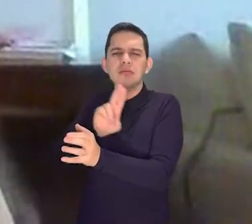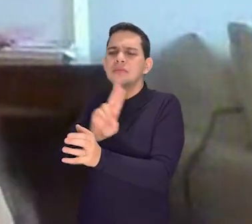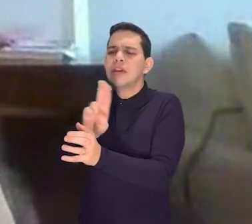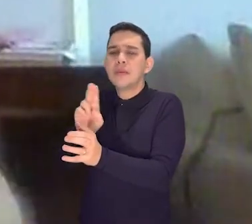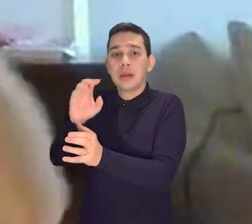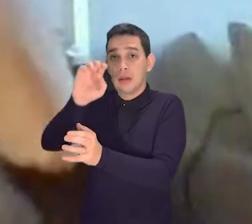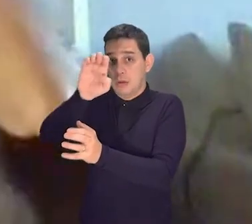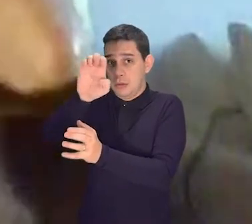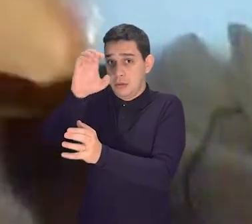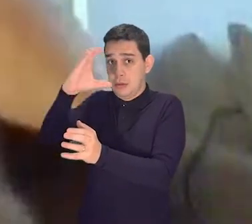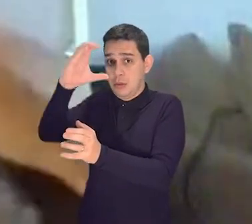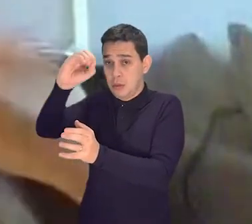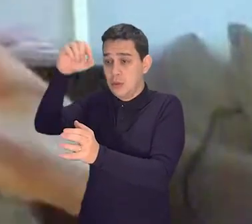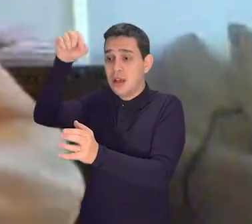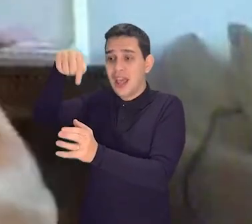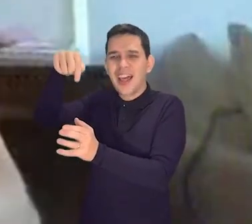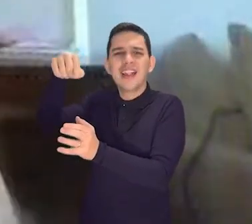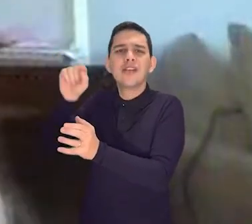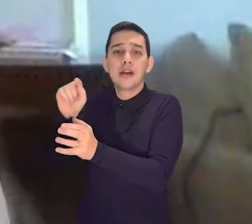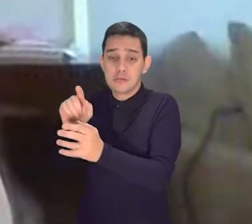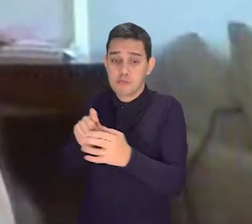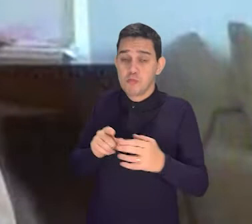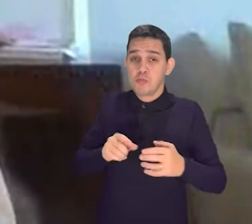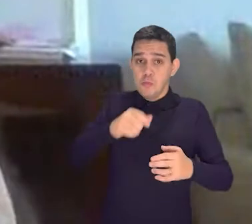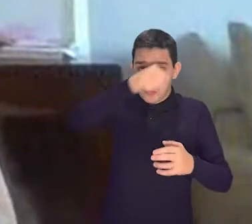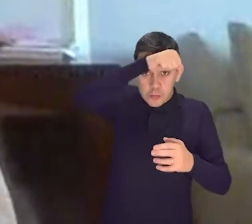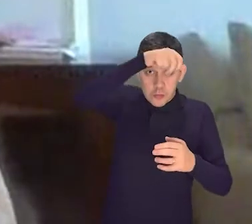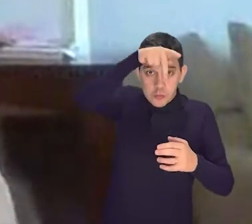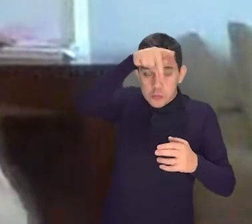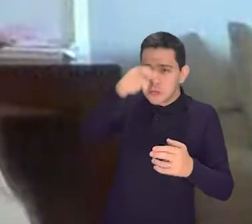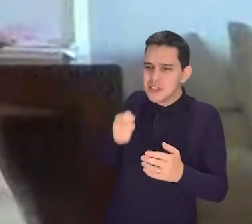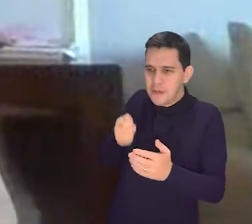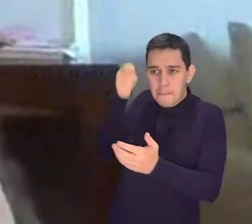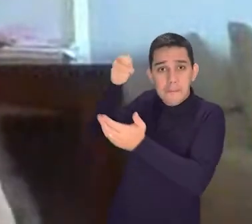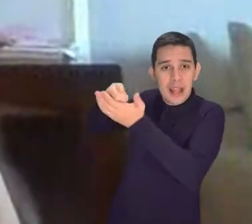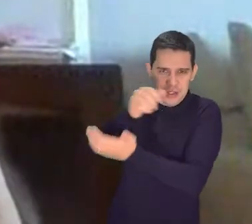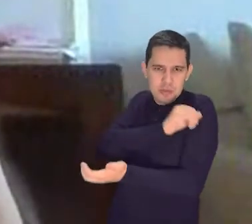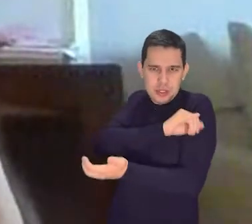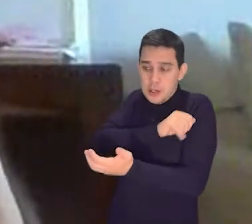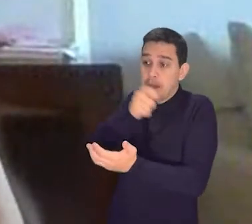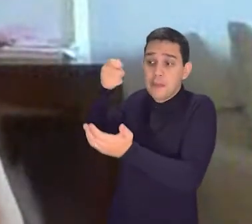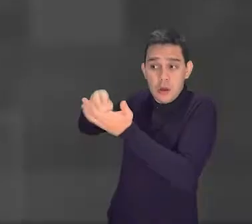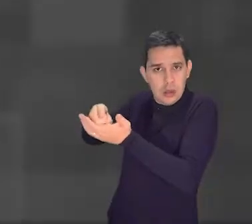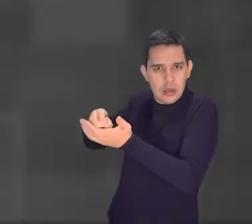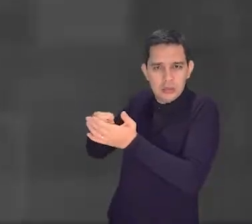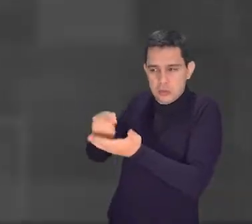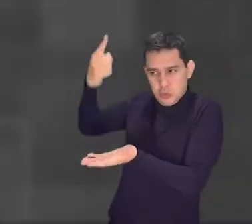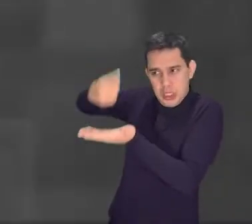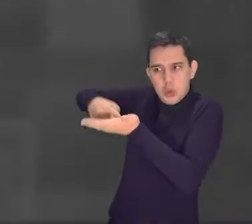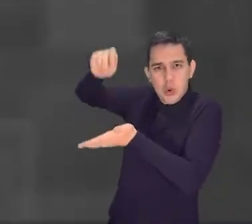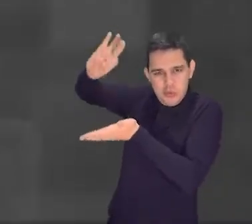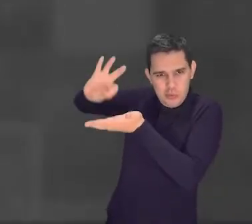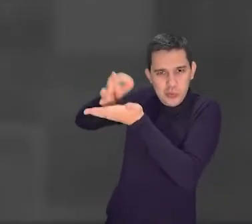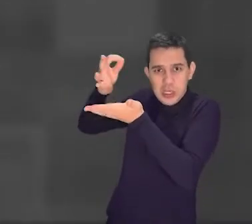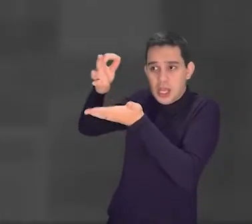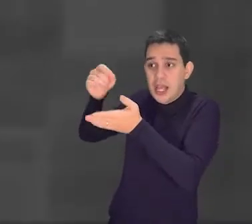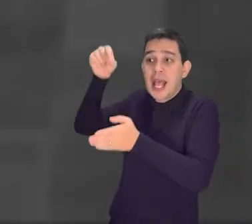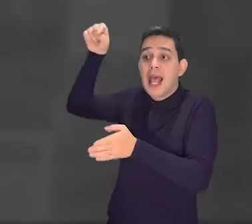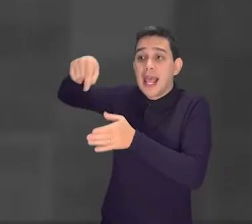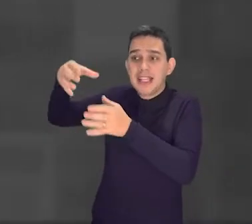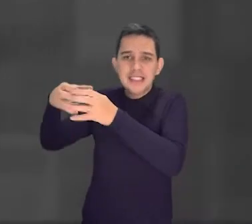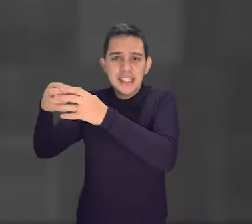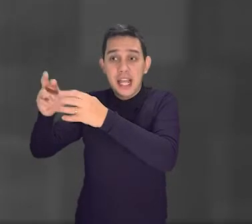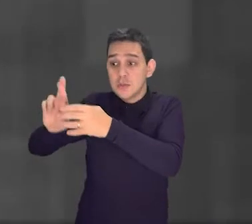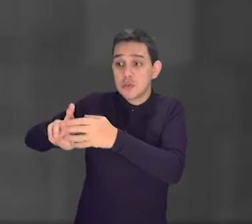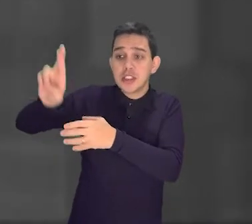contratada pelo município do Rio de Janeiro, por exemplo, numa perspectiva de termo de colaboração, para realizar